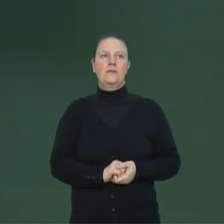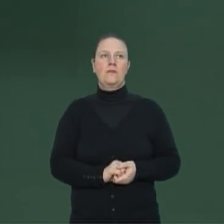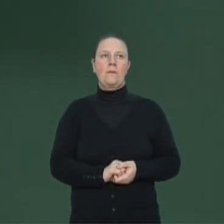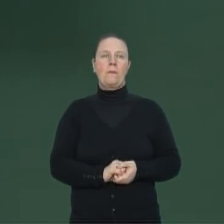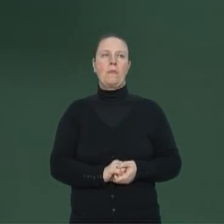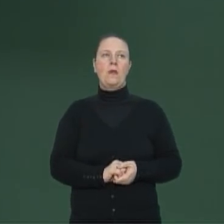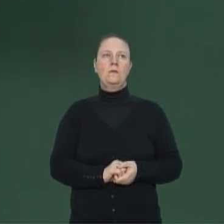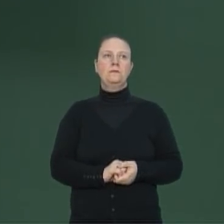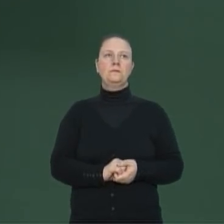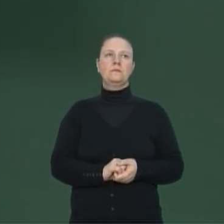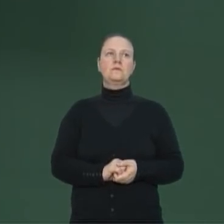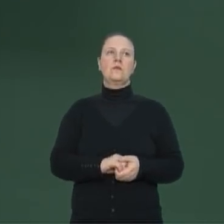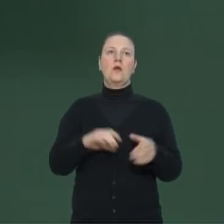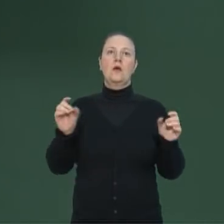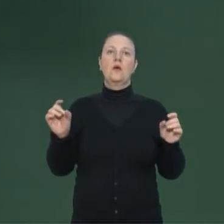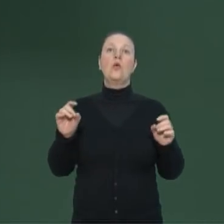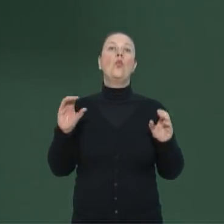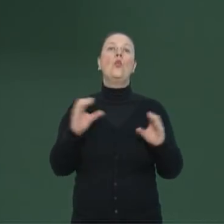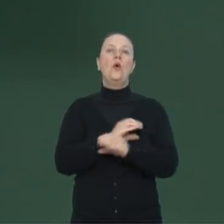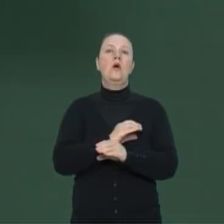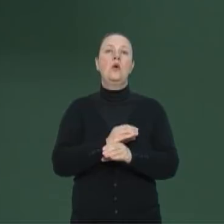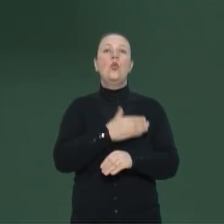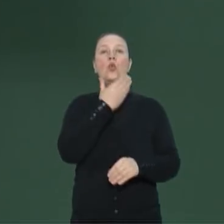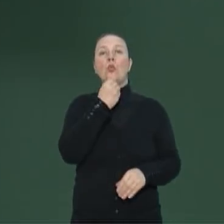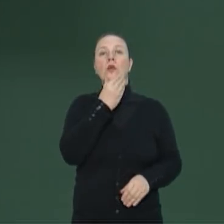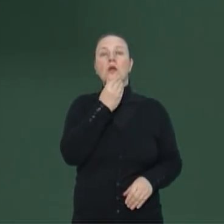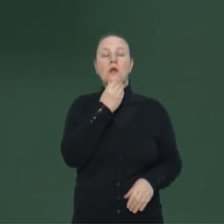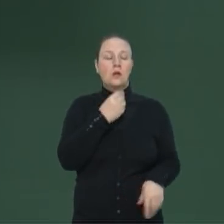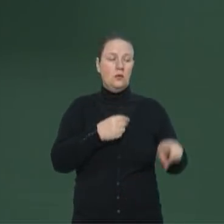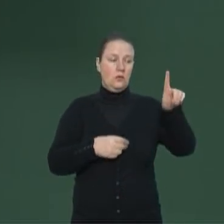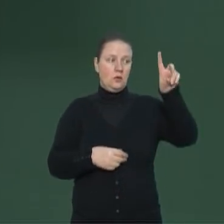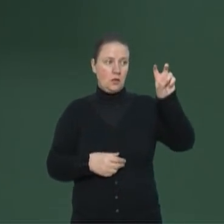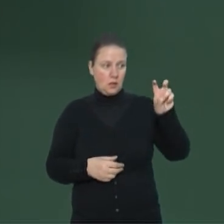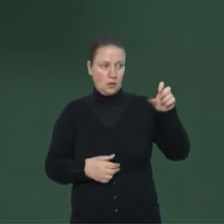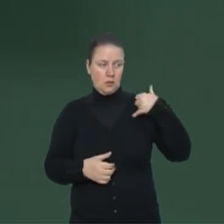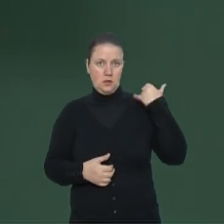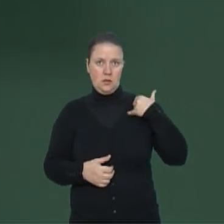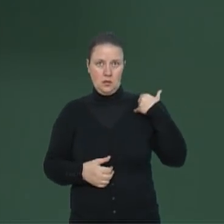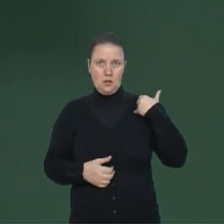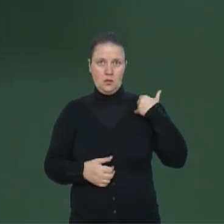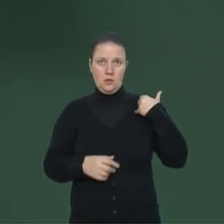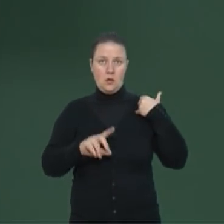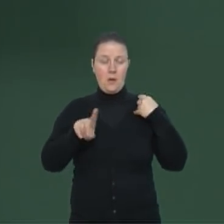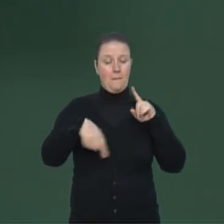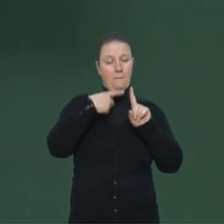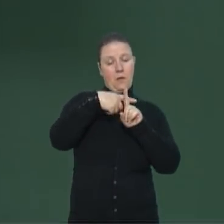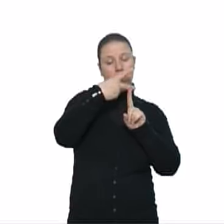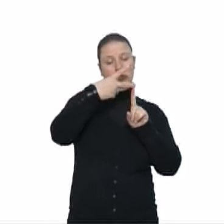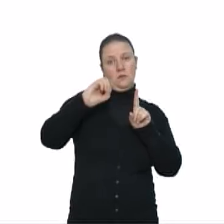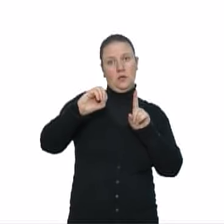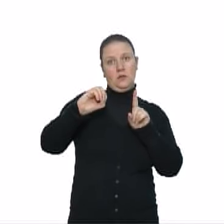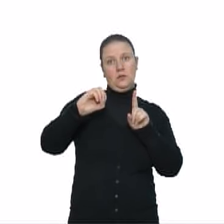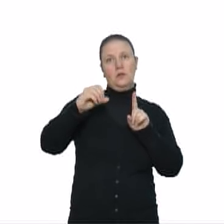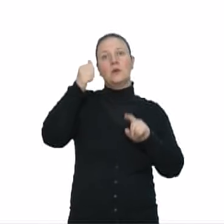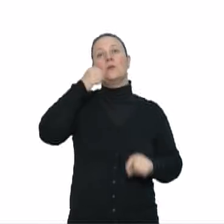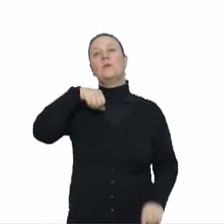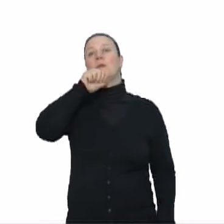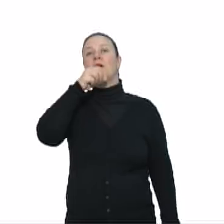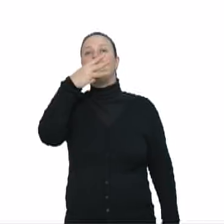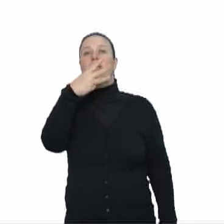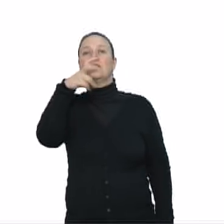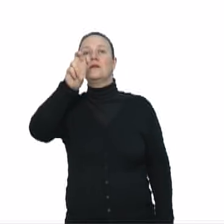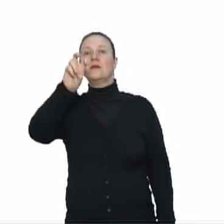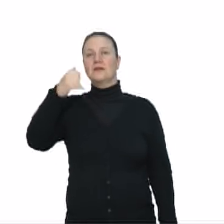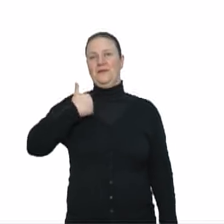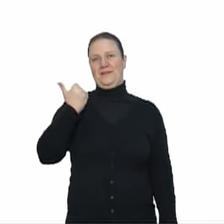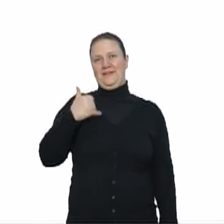né? E aí a conclusão é que Arthur tem 15 anos e a sua mãe, como tem 20 anos a mais, 15 mais 20, 35. E né, tirando